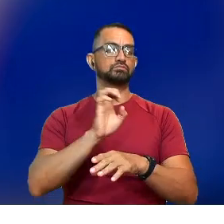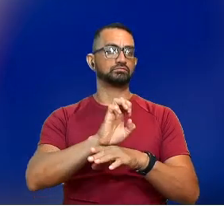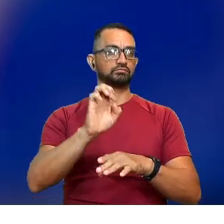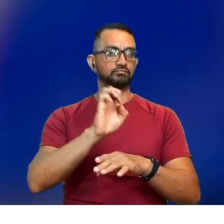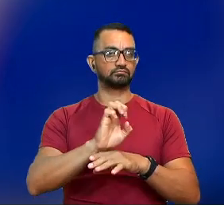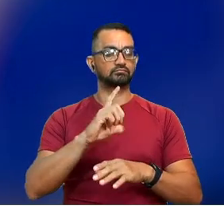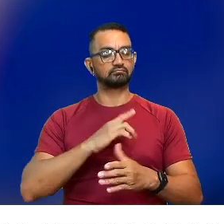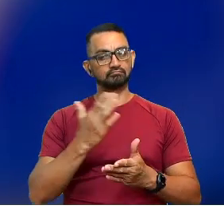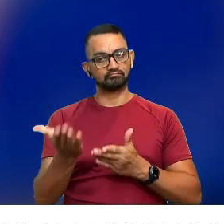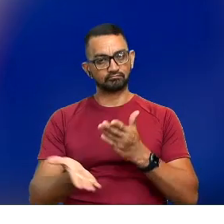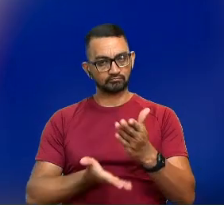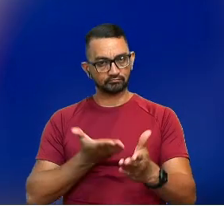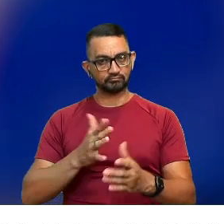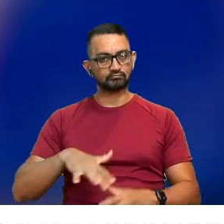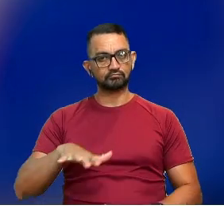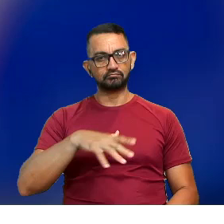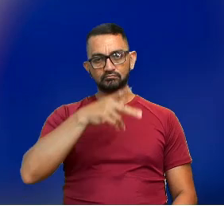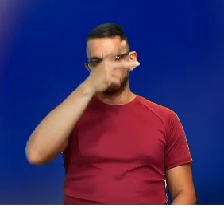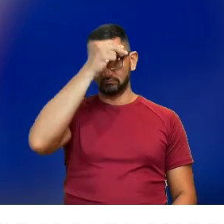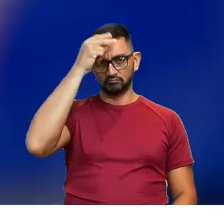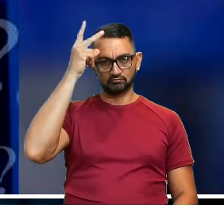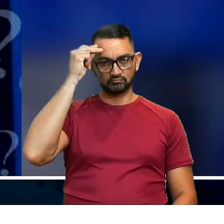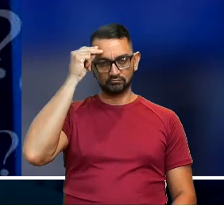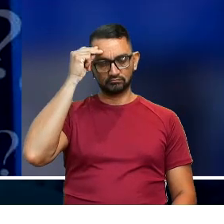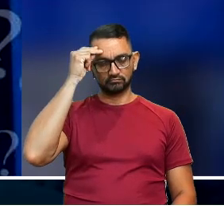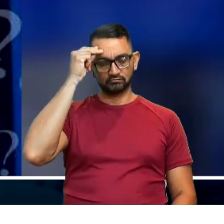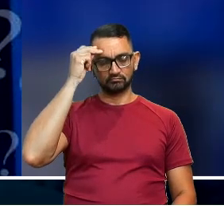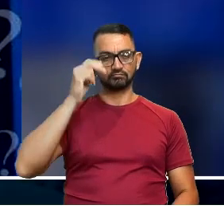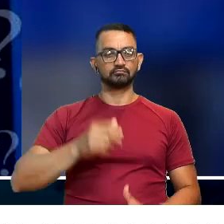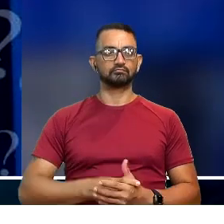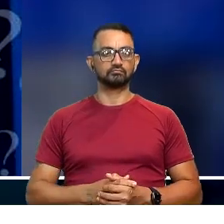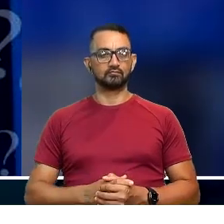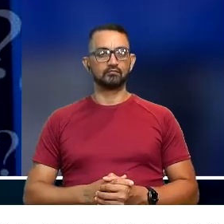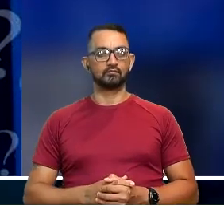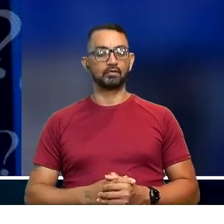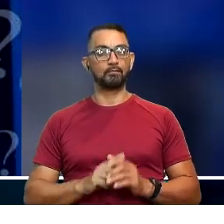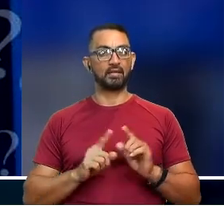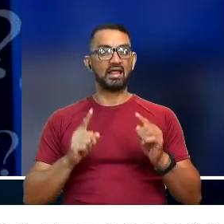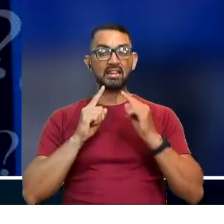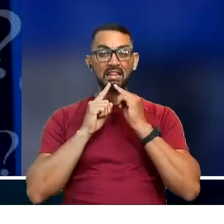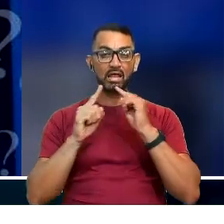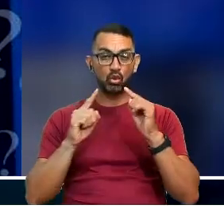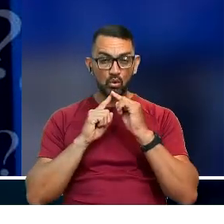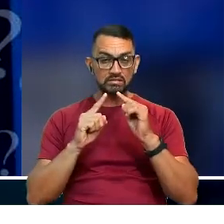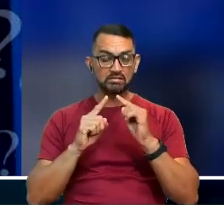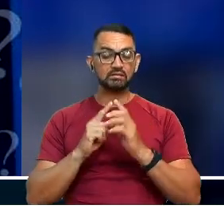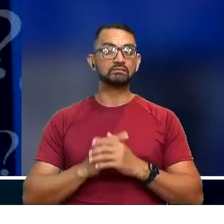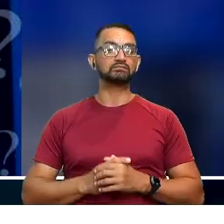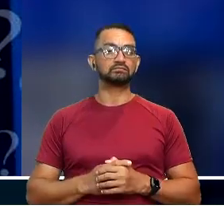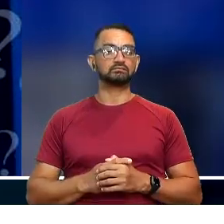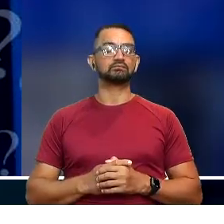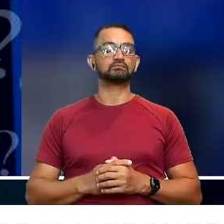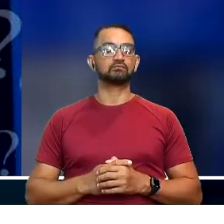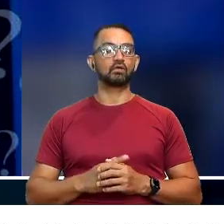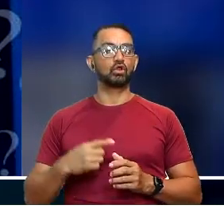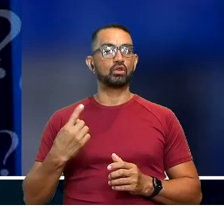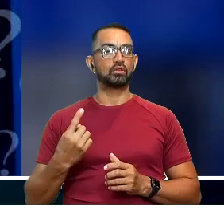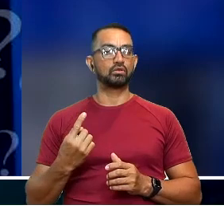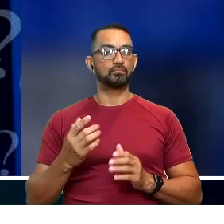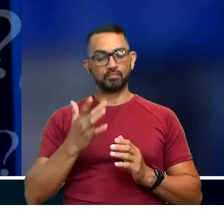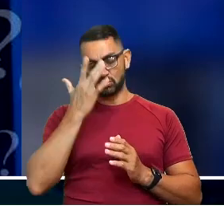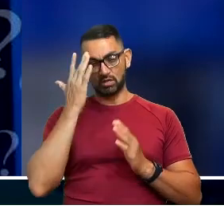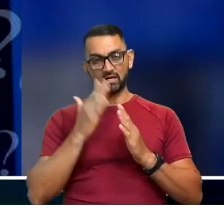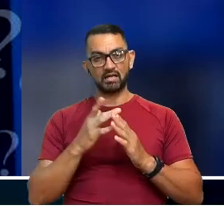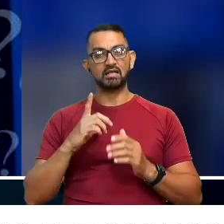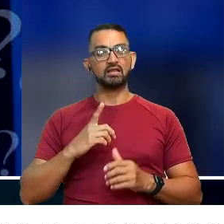Estagiários que prestam um serviço aqui no município na rede de educação segundo a denúncia a Fabi você que nos